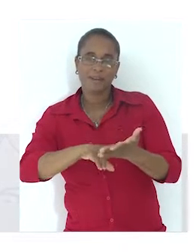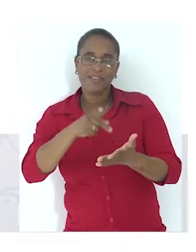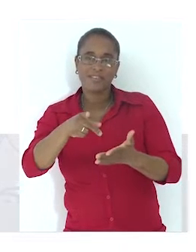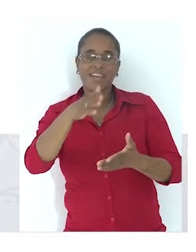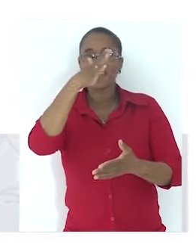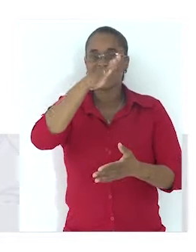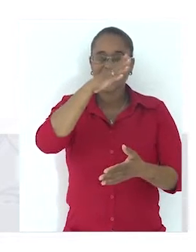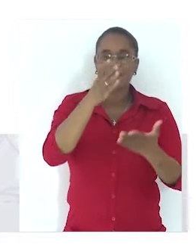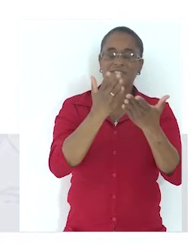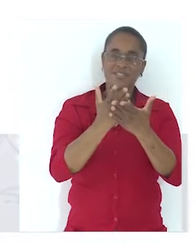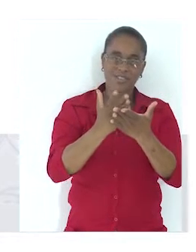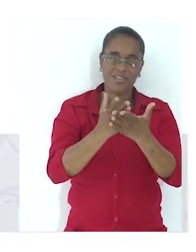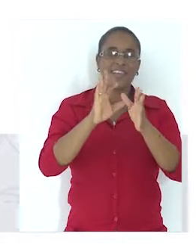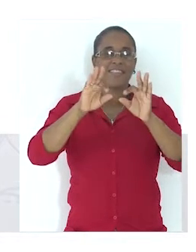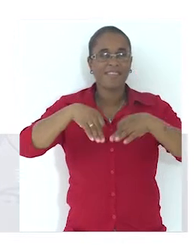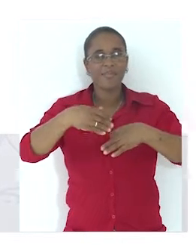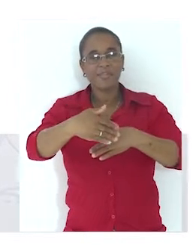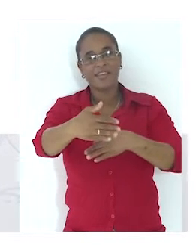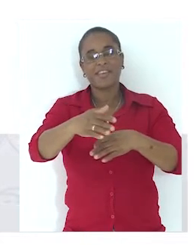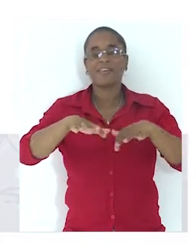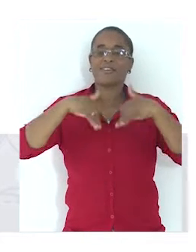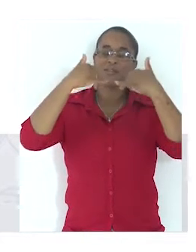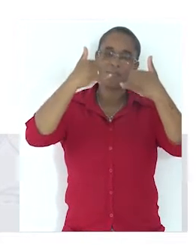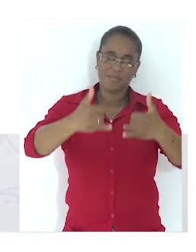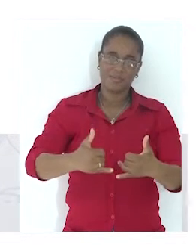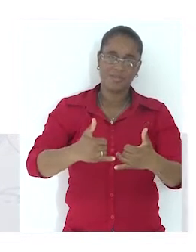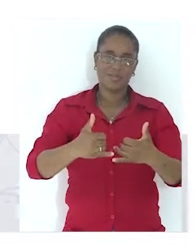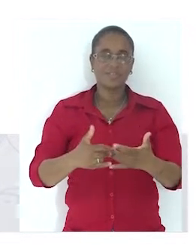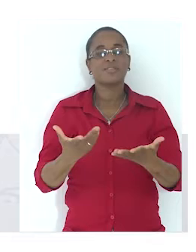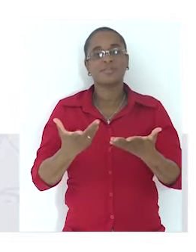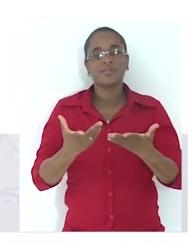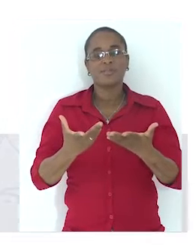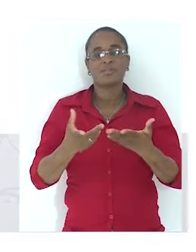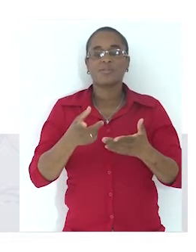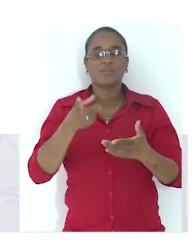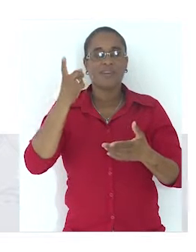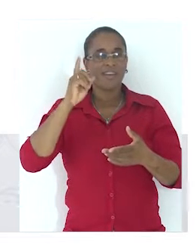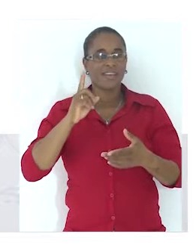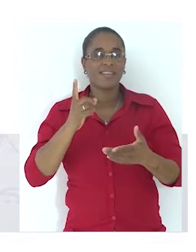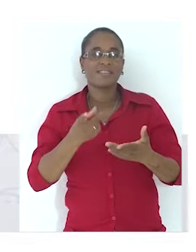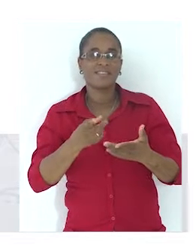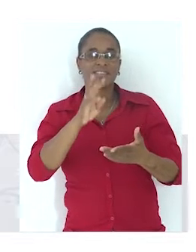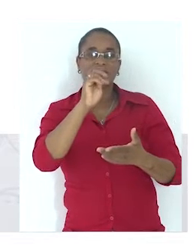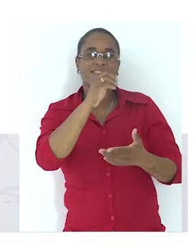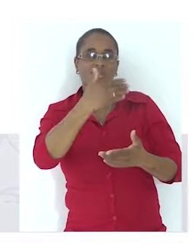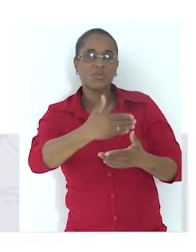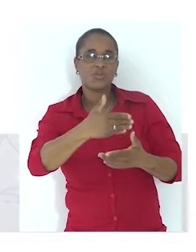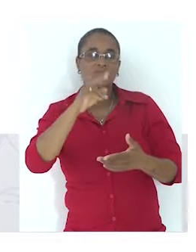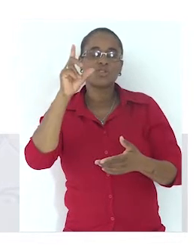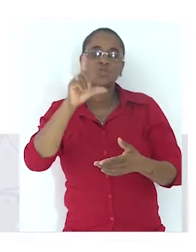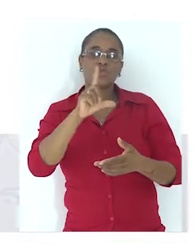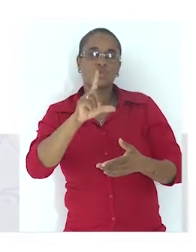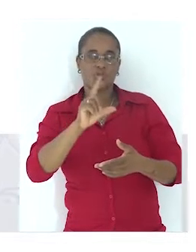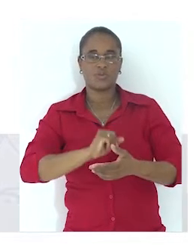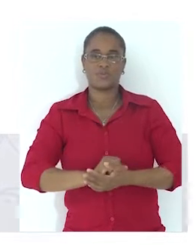a atividade letiva terminaria mais tarde e o limite é até 31 de